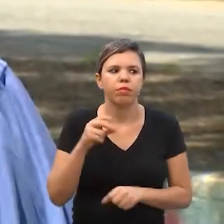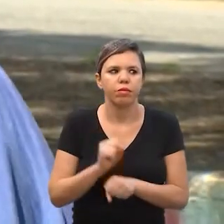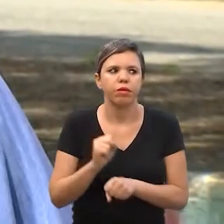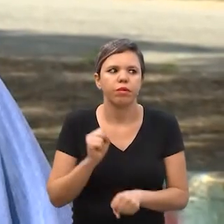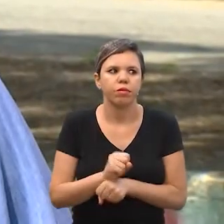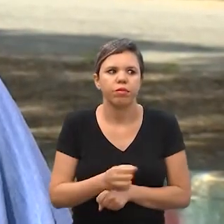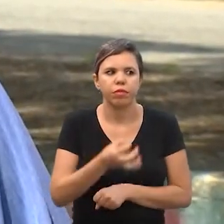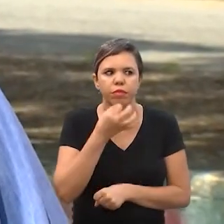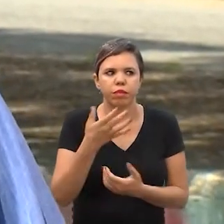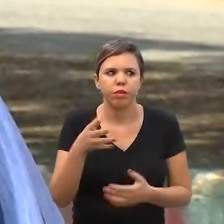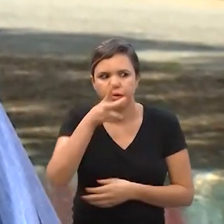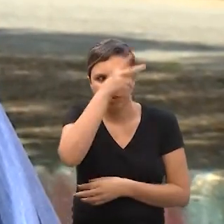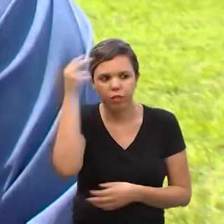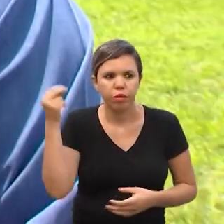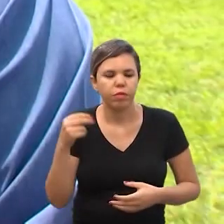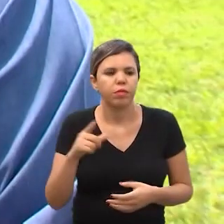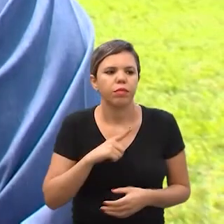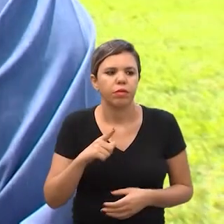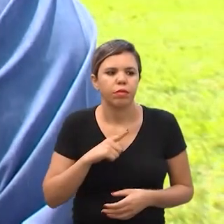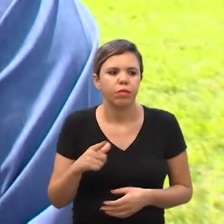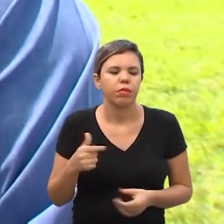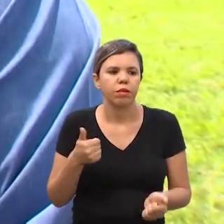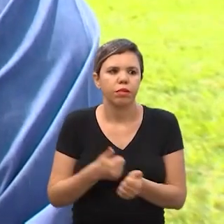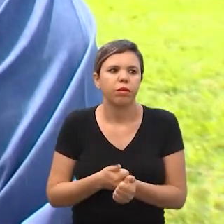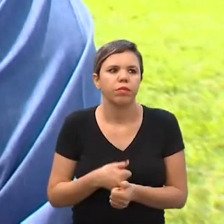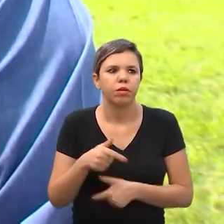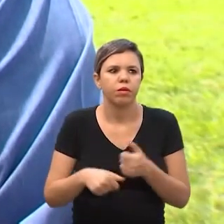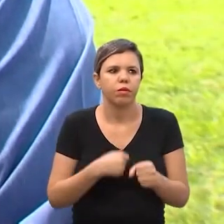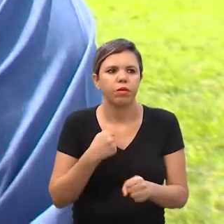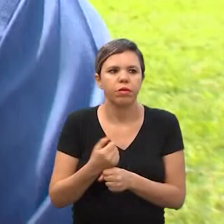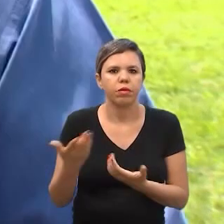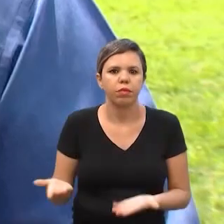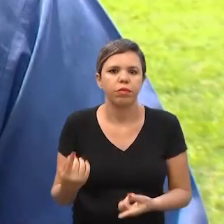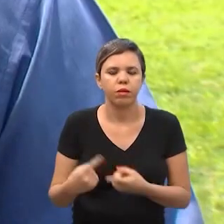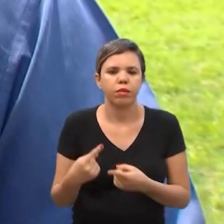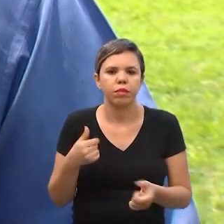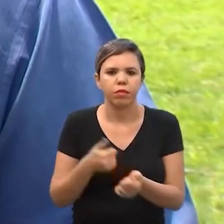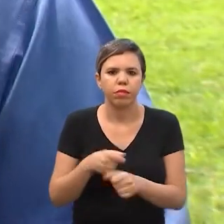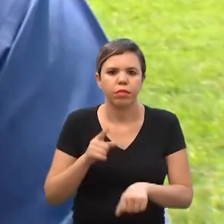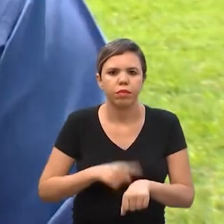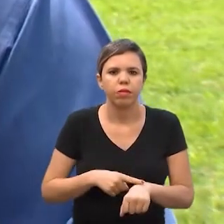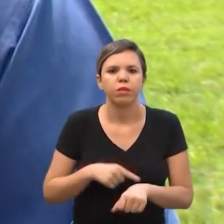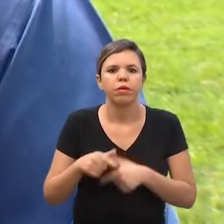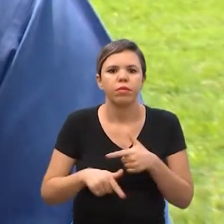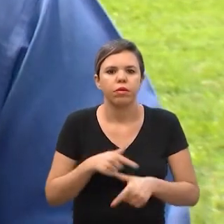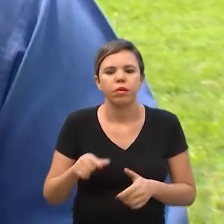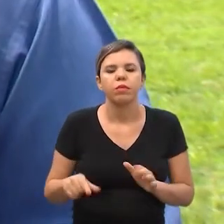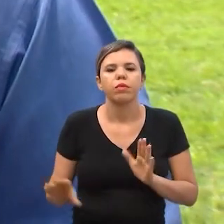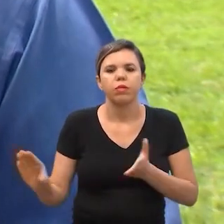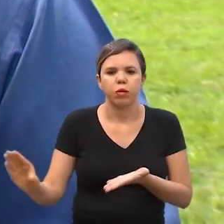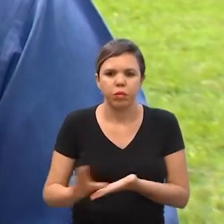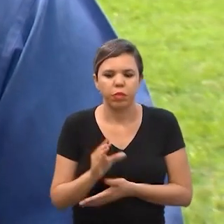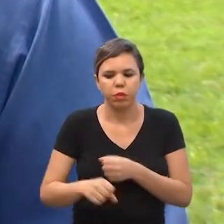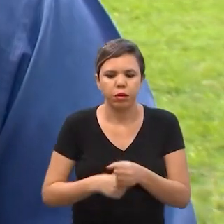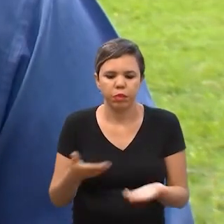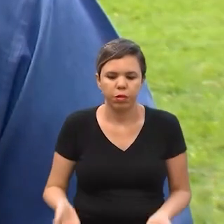aguarda um posicionamento da prefeitura. Tem a previsão de ser executado este ano, né? Até porque o prazo de execução da emenda é para